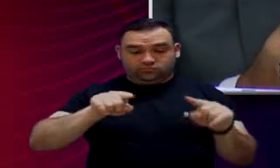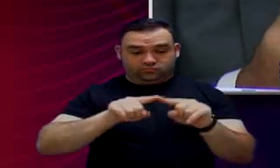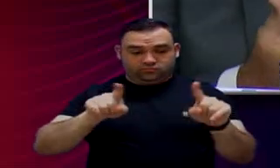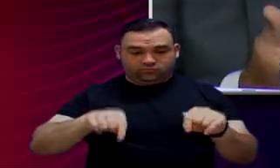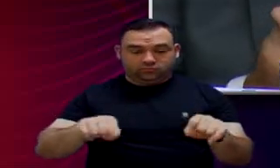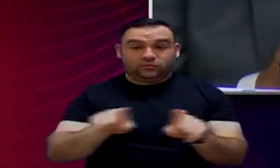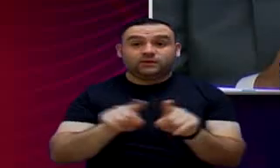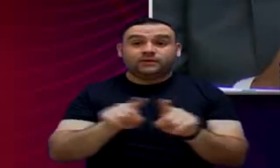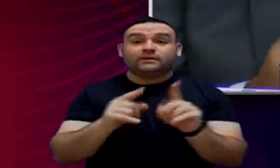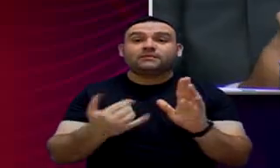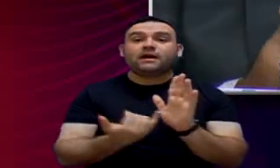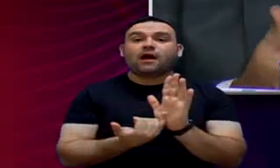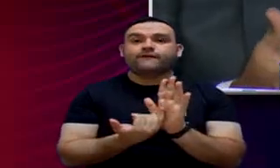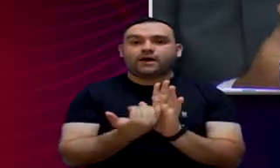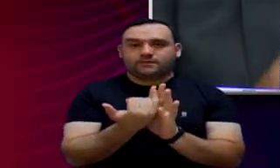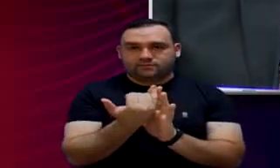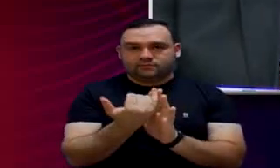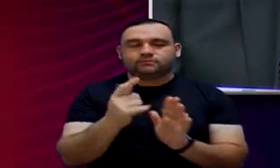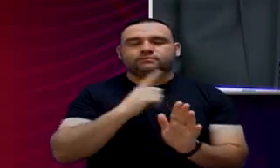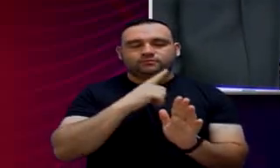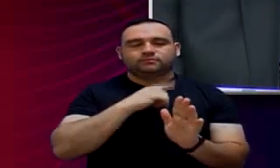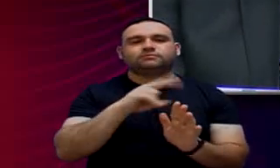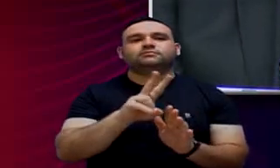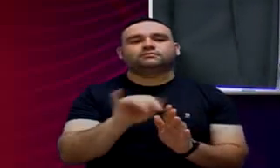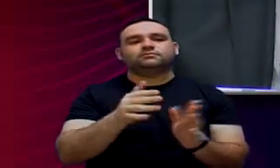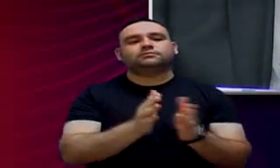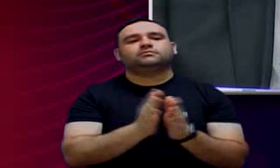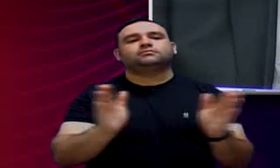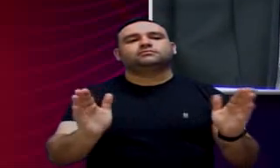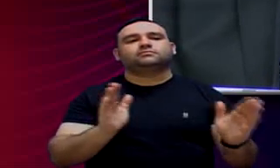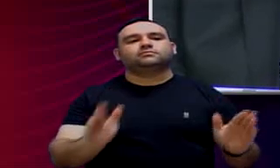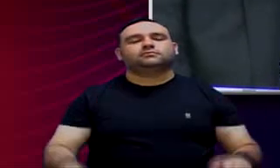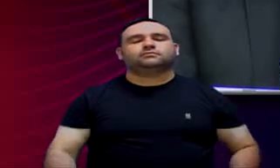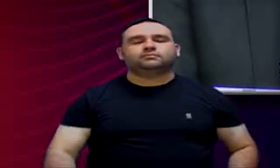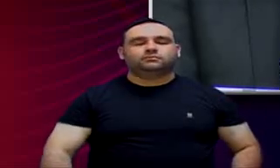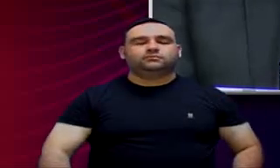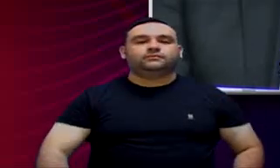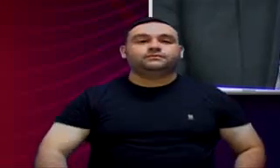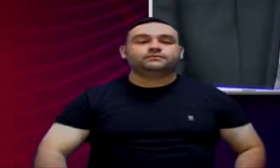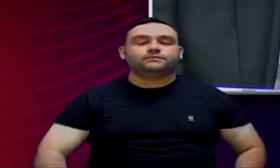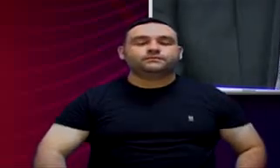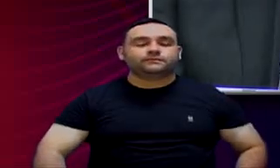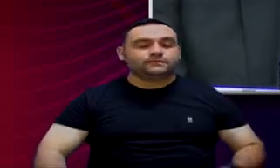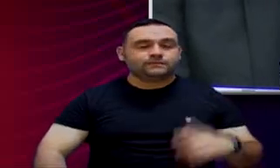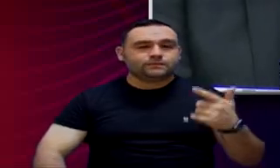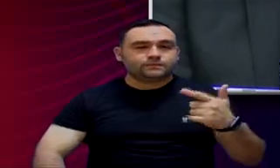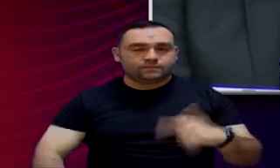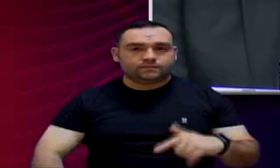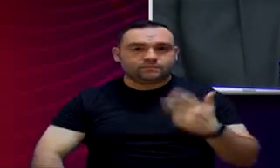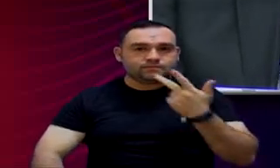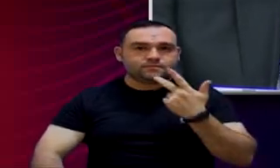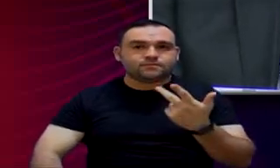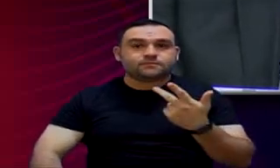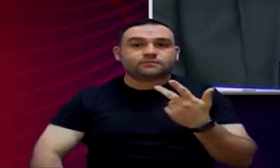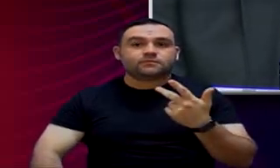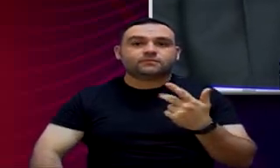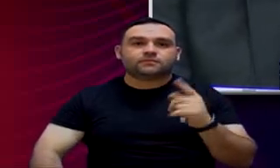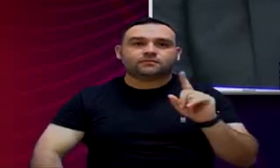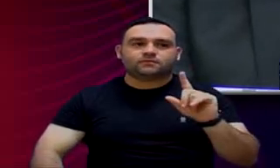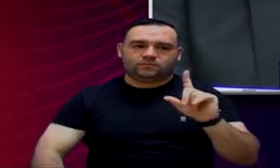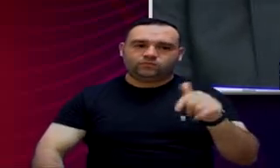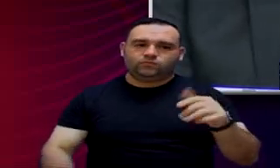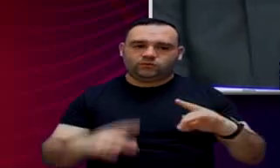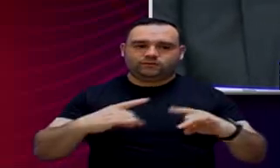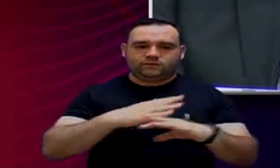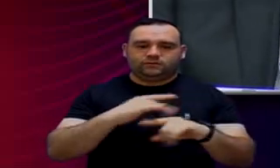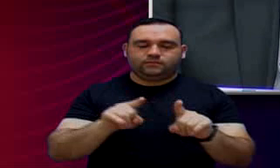e a infração né prevista para aquele exercício só uma observação e daí já